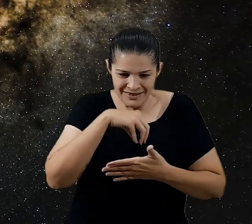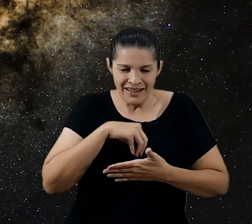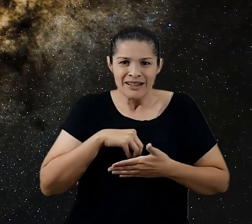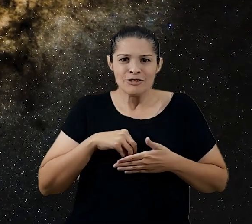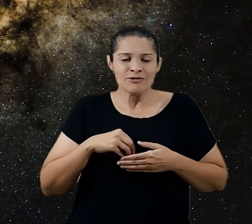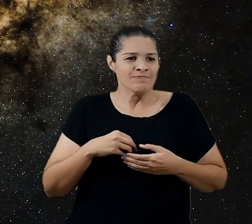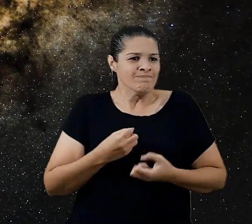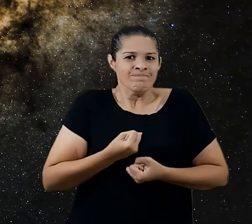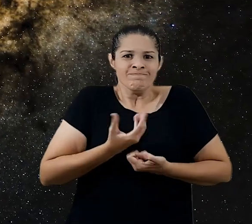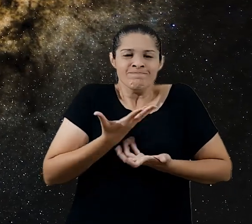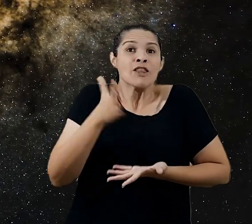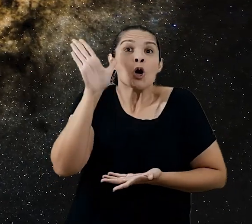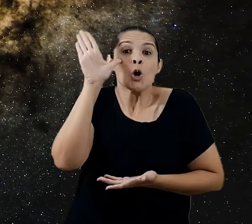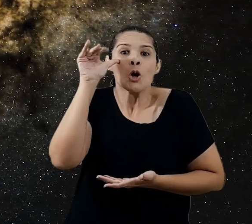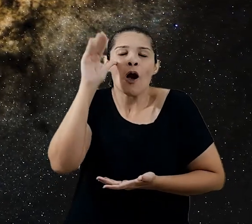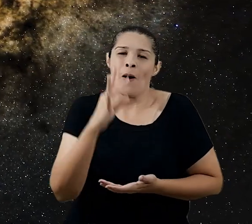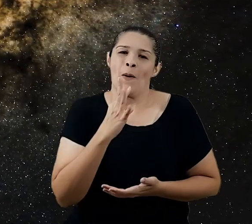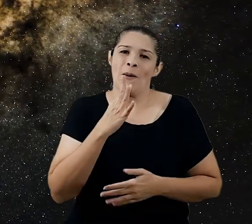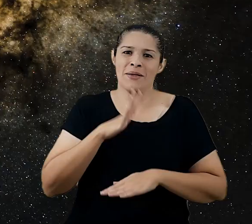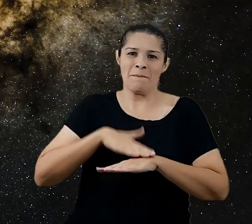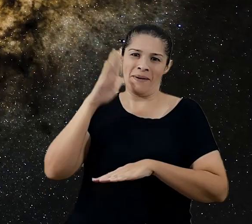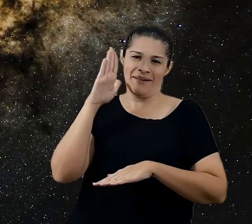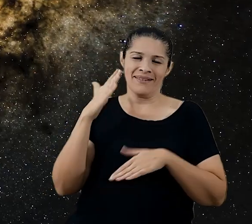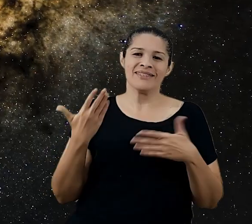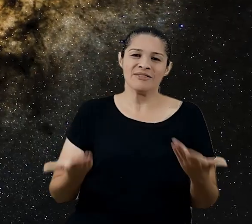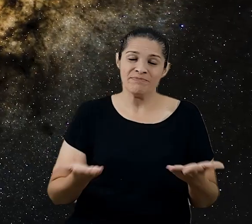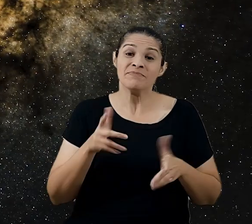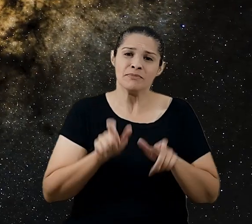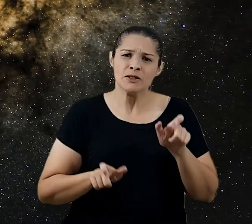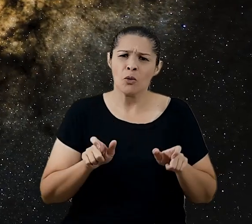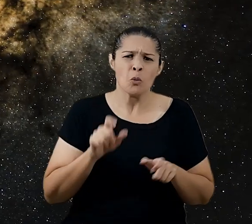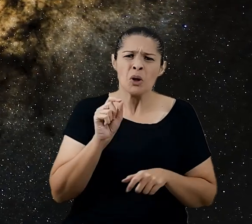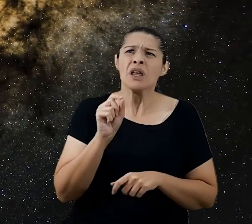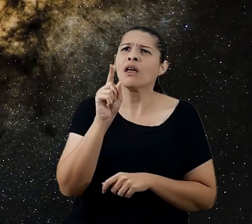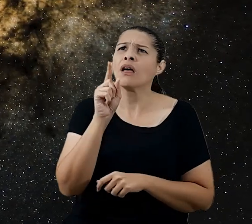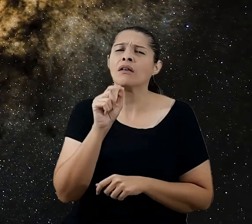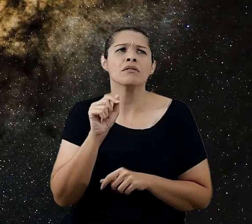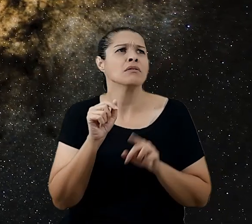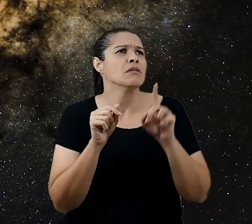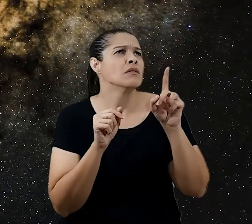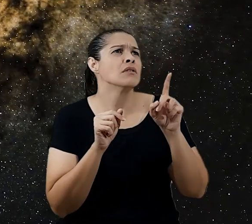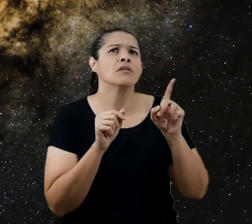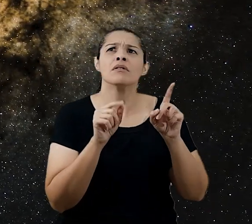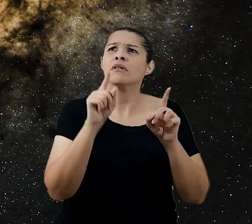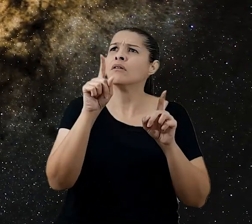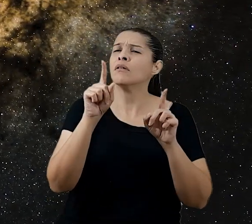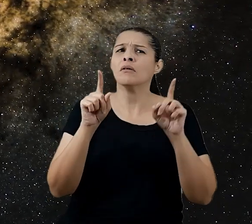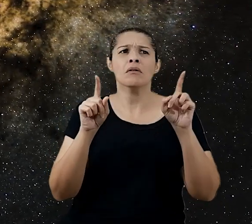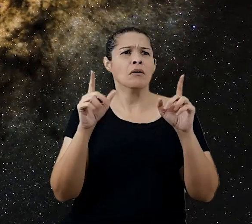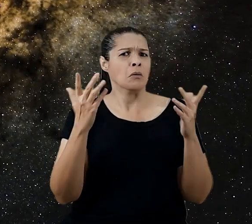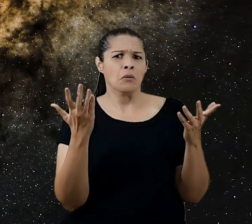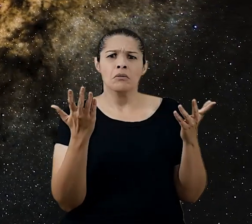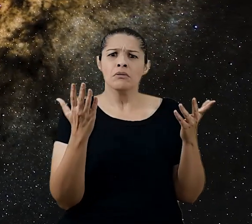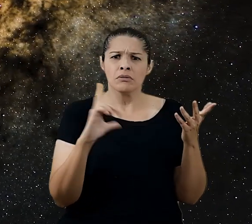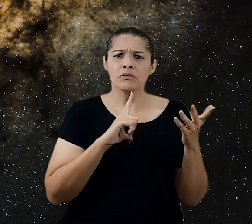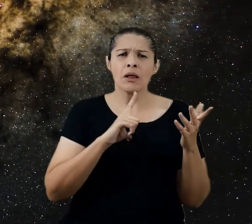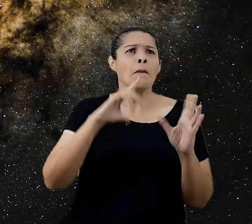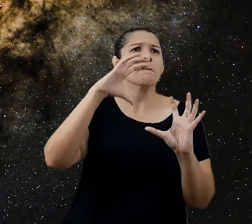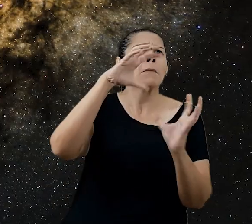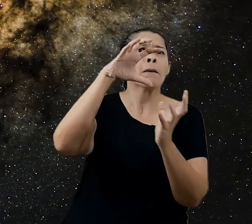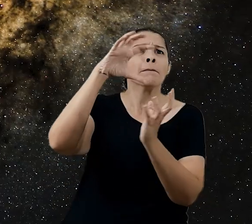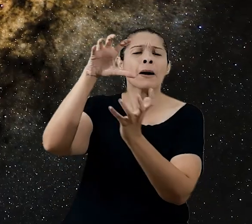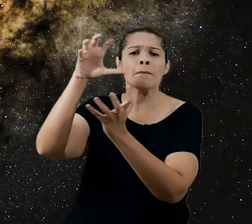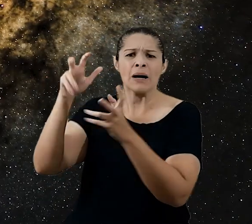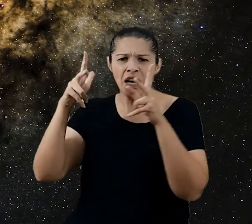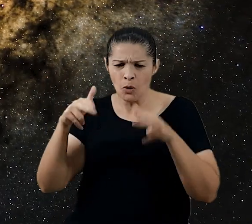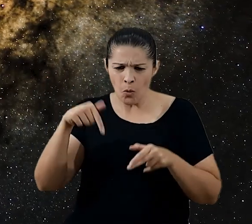a curiosidade, né, nas pessoas. Né? O que é aquilo? O que é aquele monte de... Será que tem outros planetas igual a